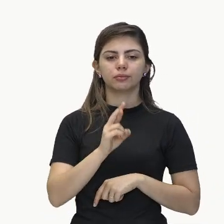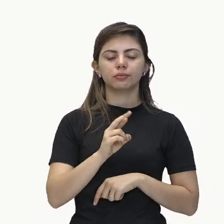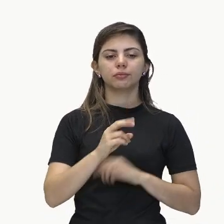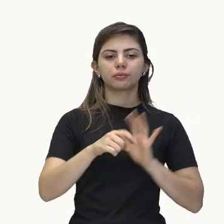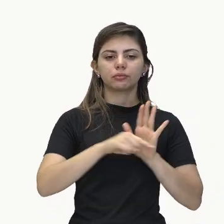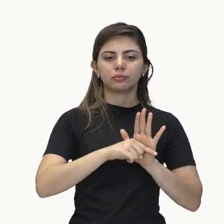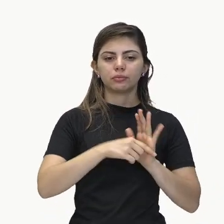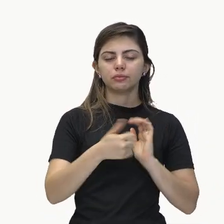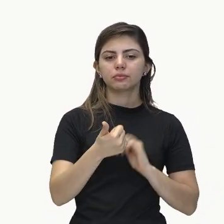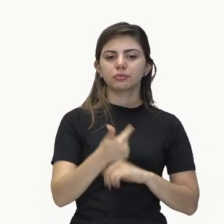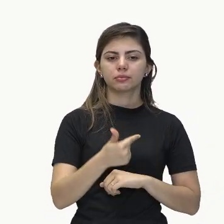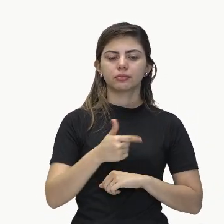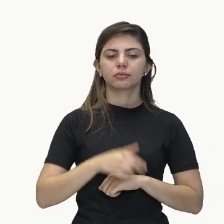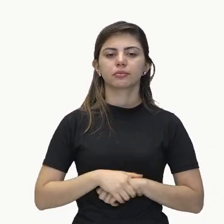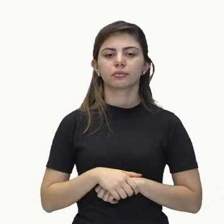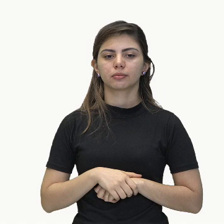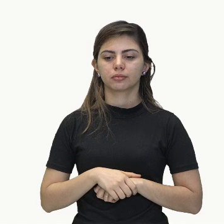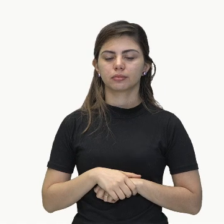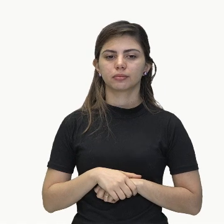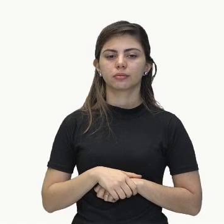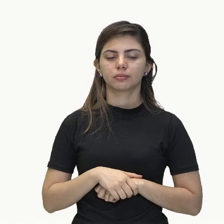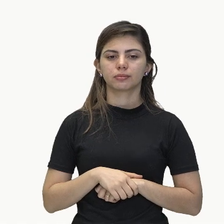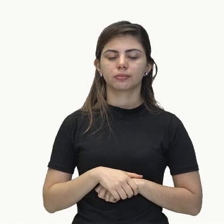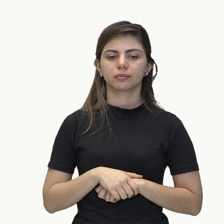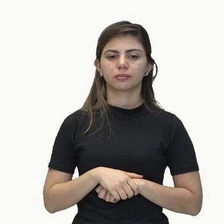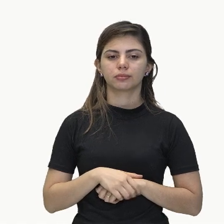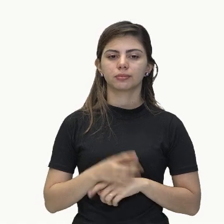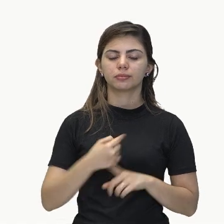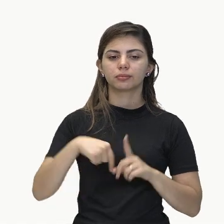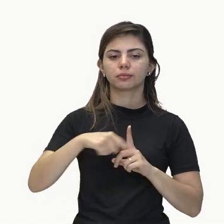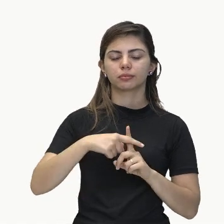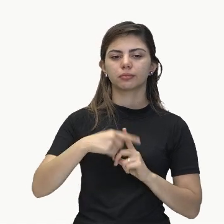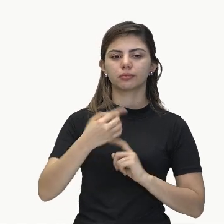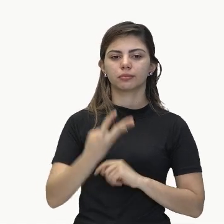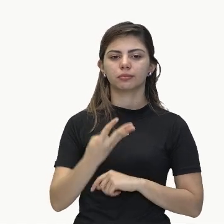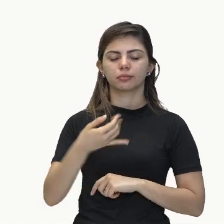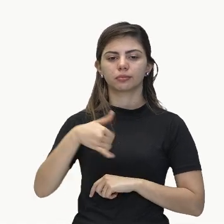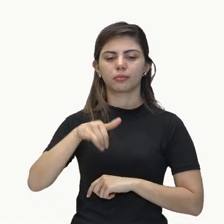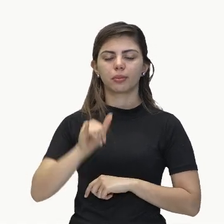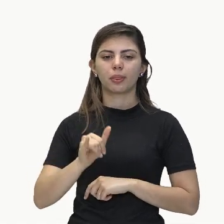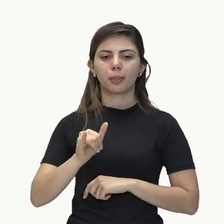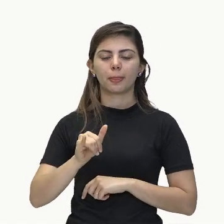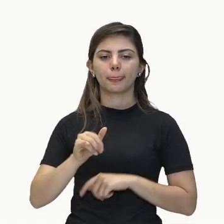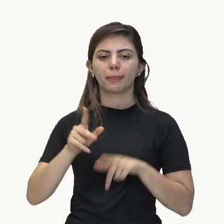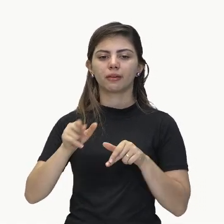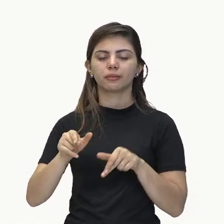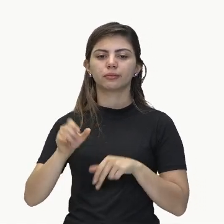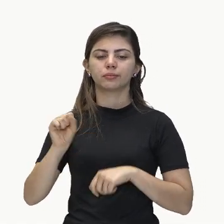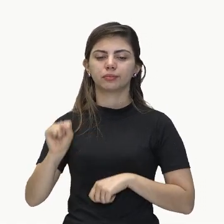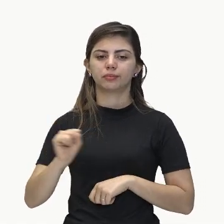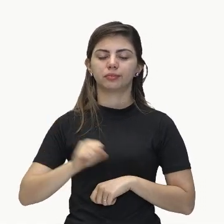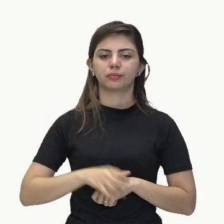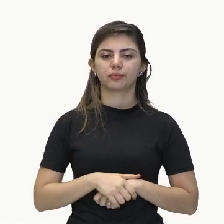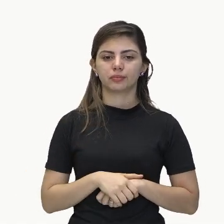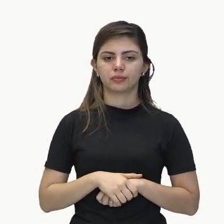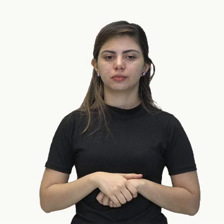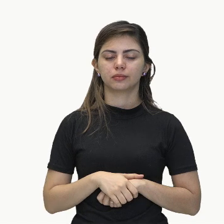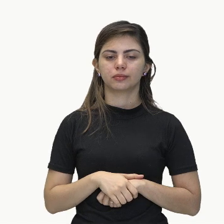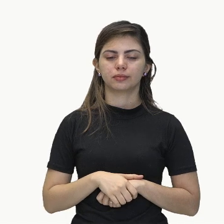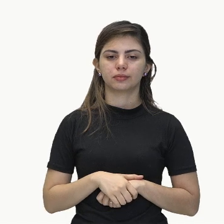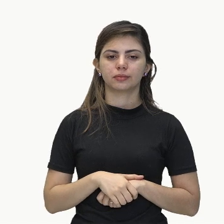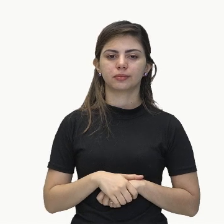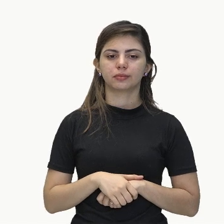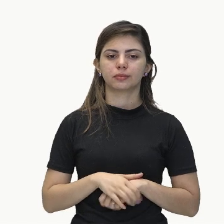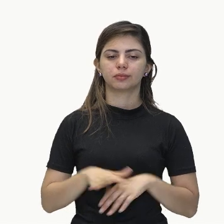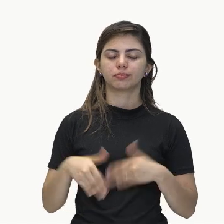menos 12, tá? Mais 4y igual a 8.